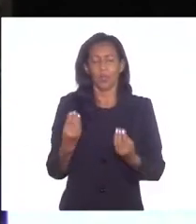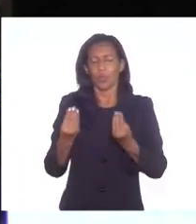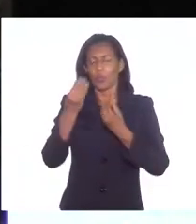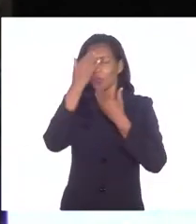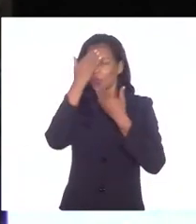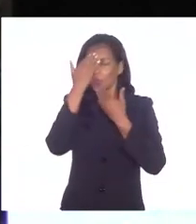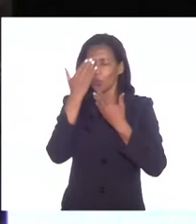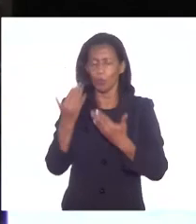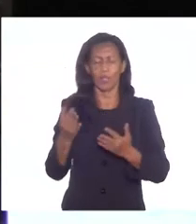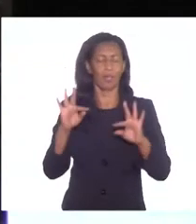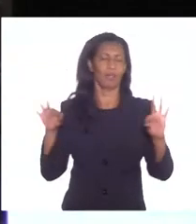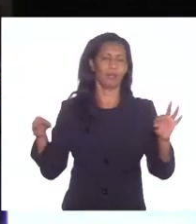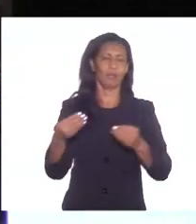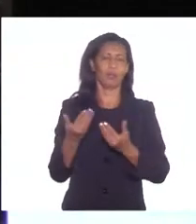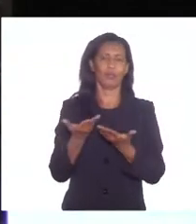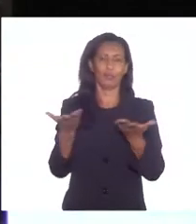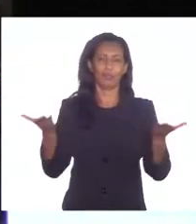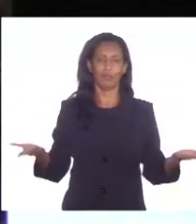a todos e a todos.